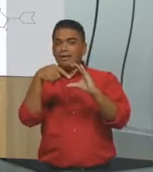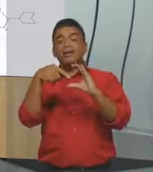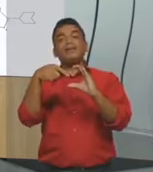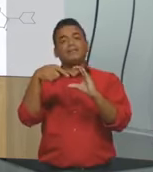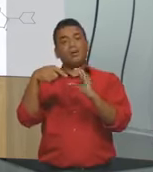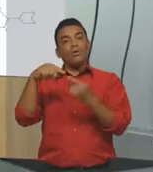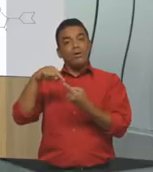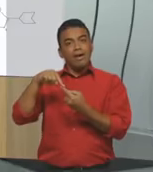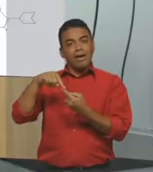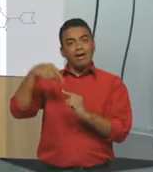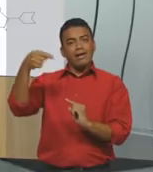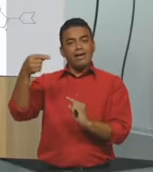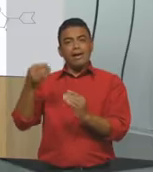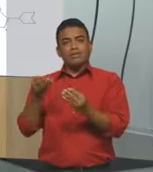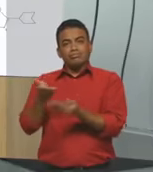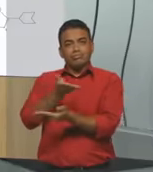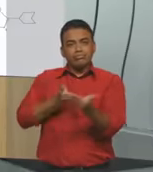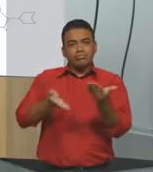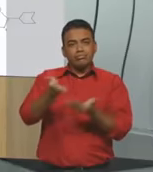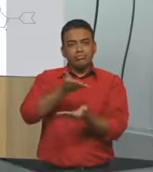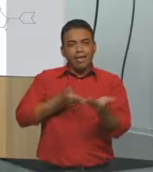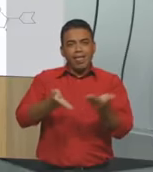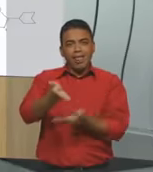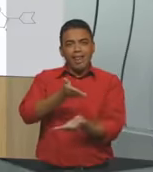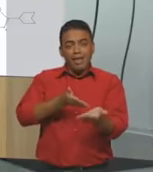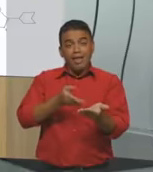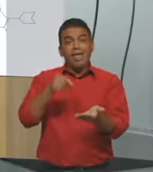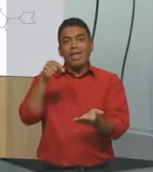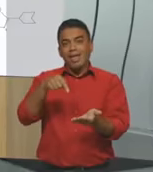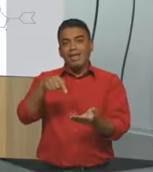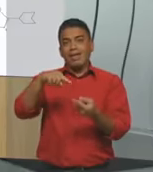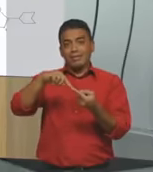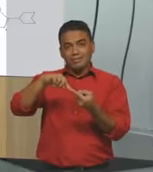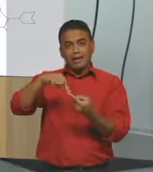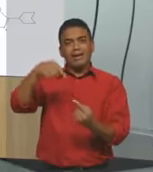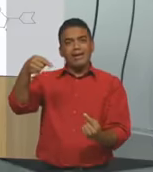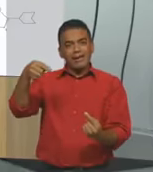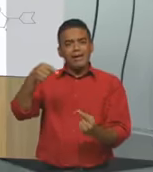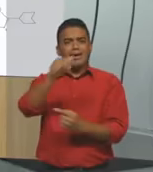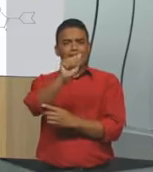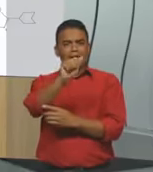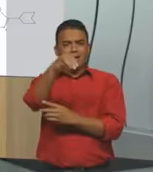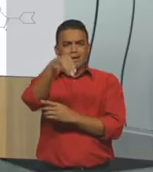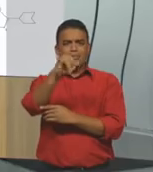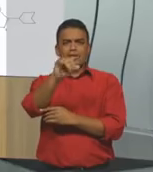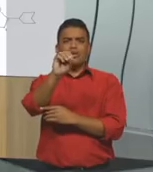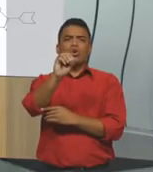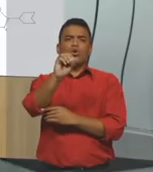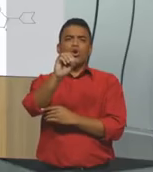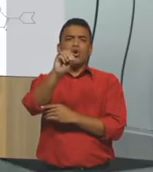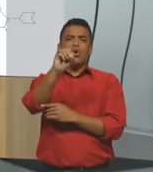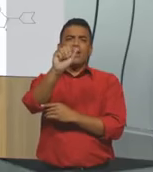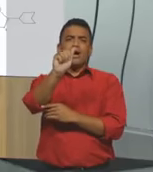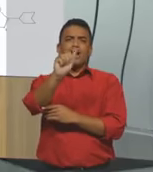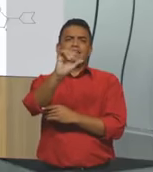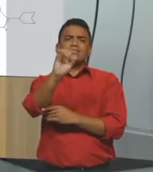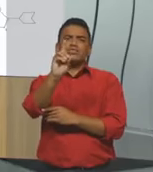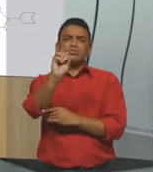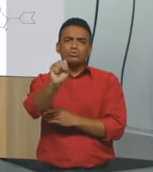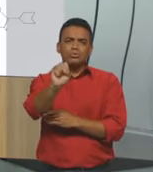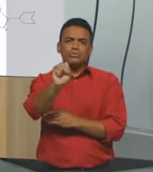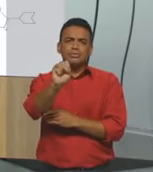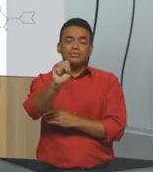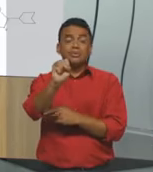é esse RNA transportador? É ele quem vai transportar os aminoácidos. Lembram que um polipeptídeo,